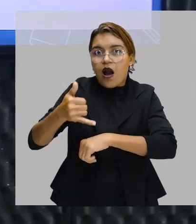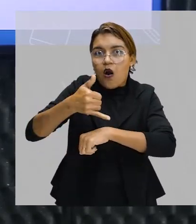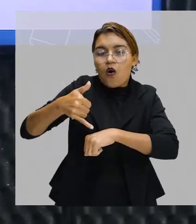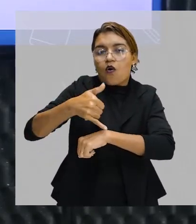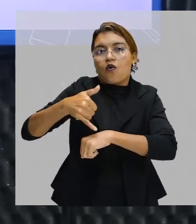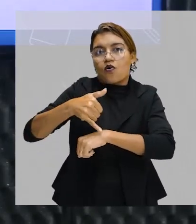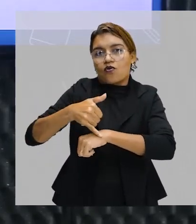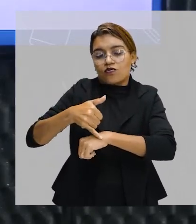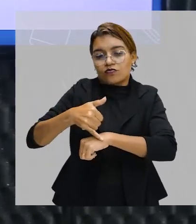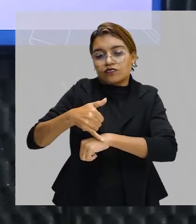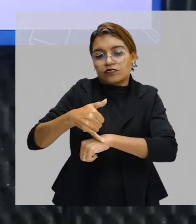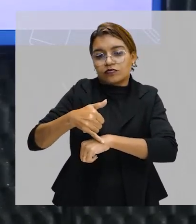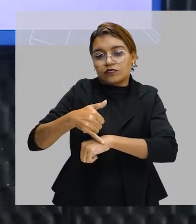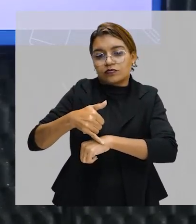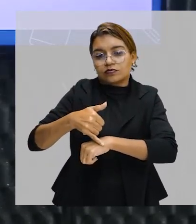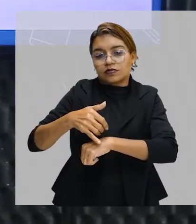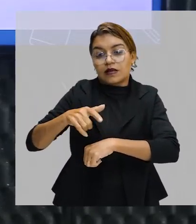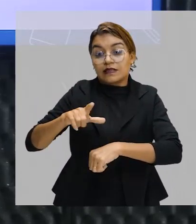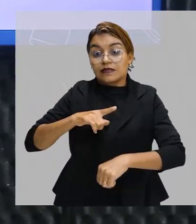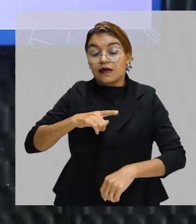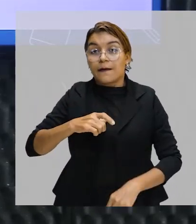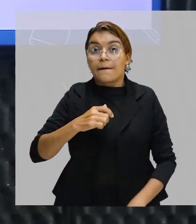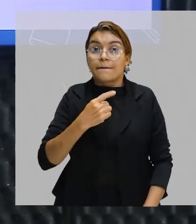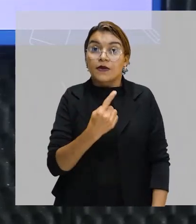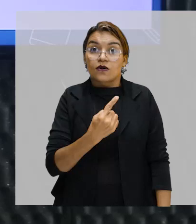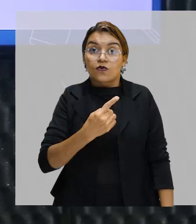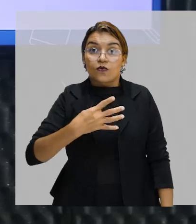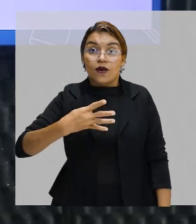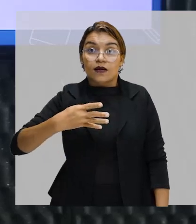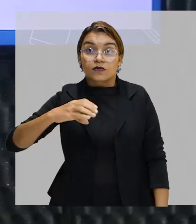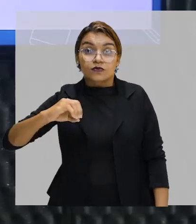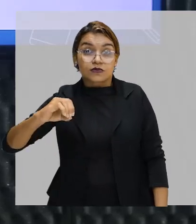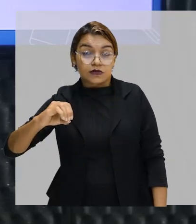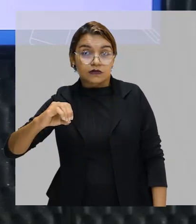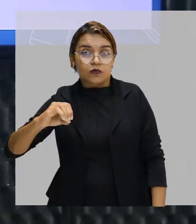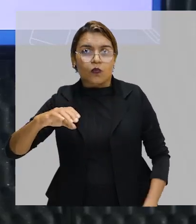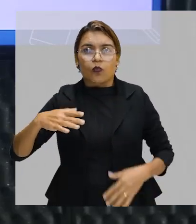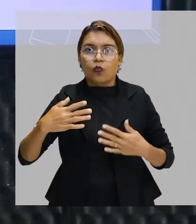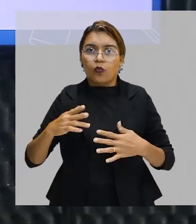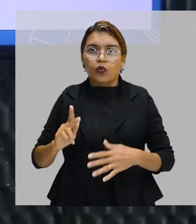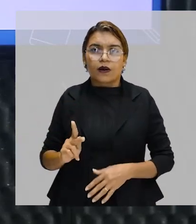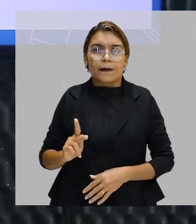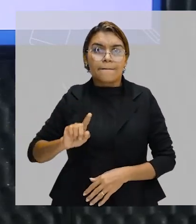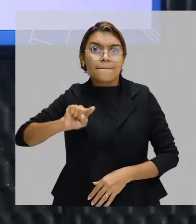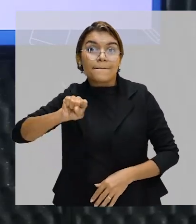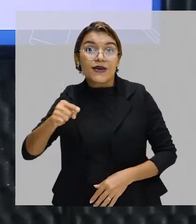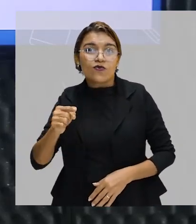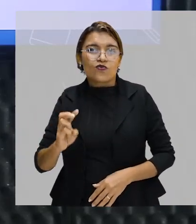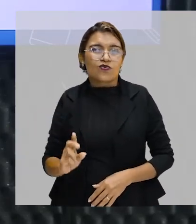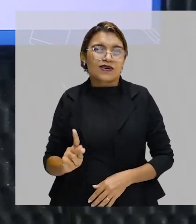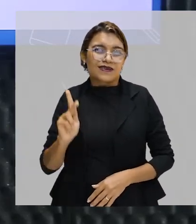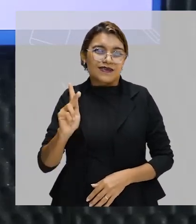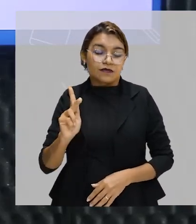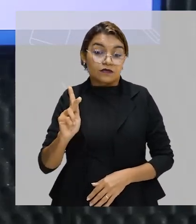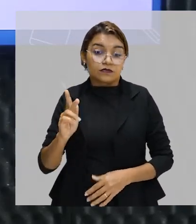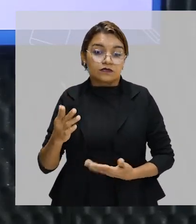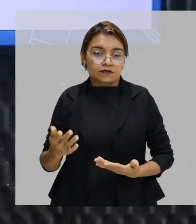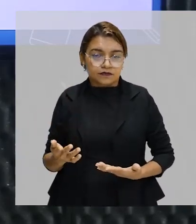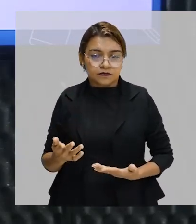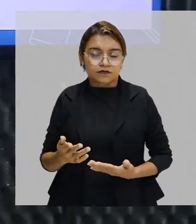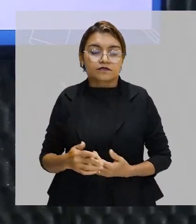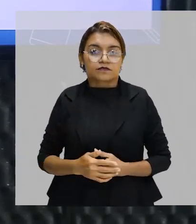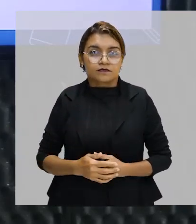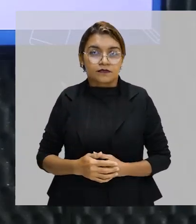de 1.400 quilos, né? Uma tonelada e 400 quilos, ou seja, uma quantidade muito pequena